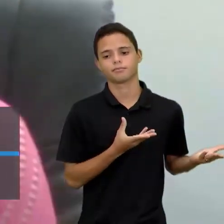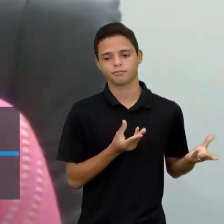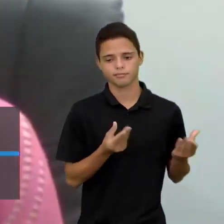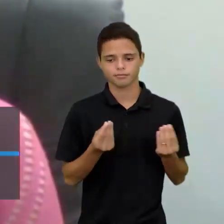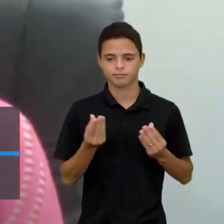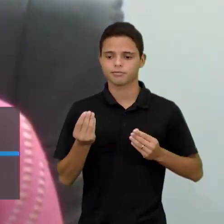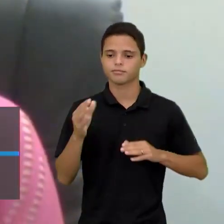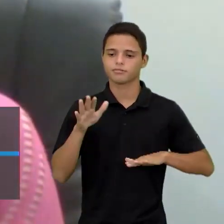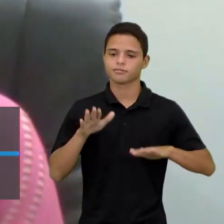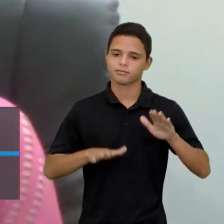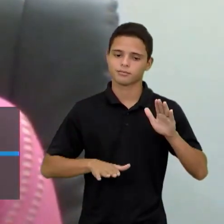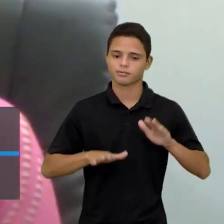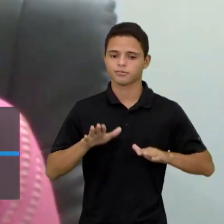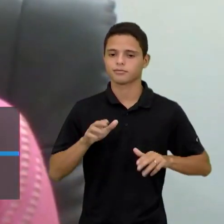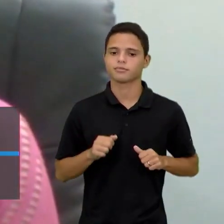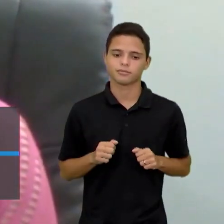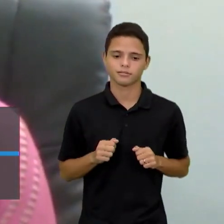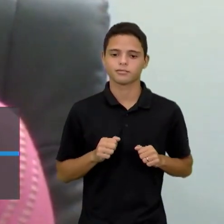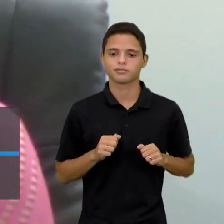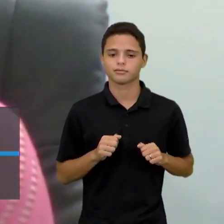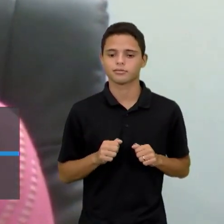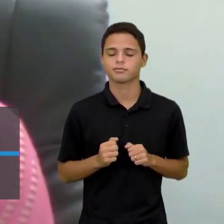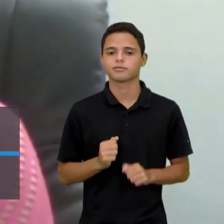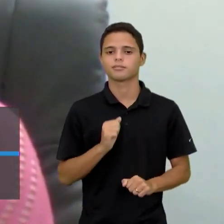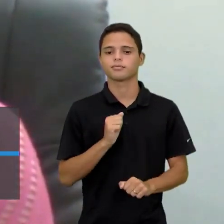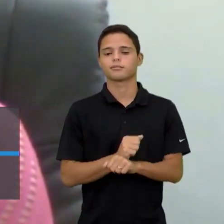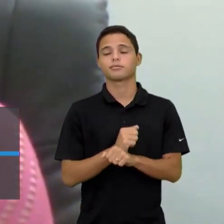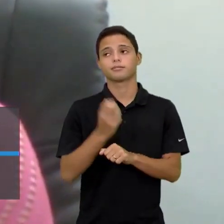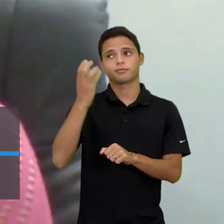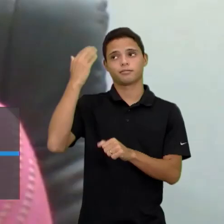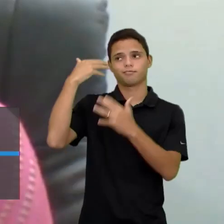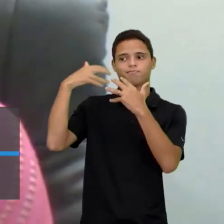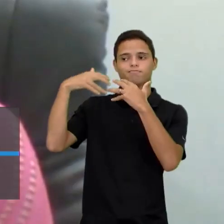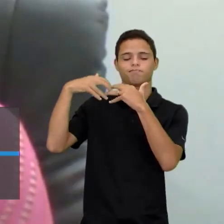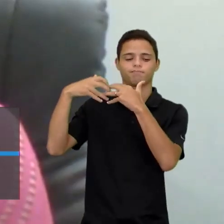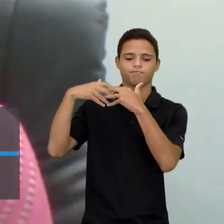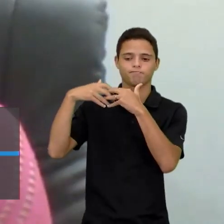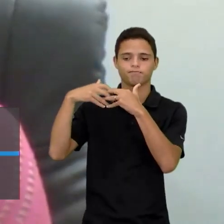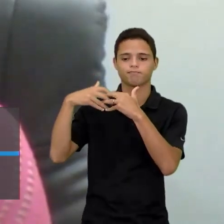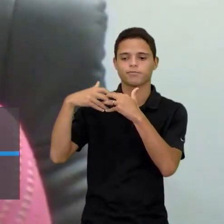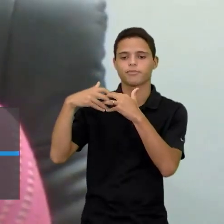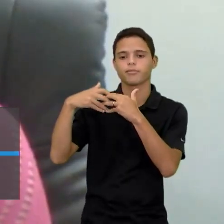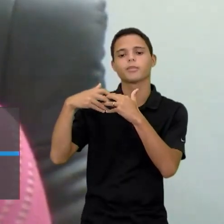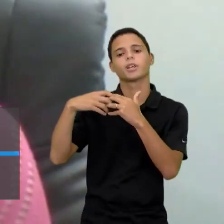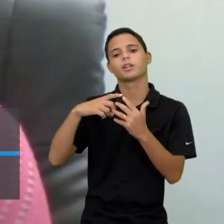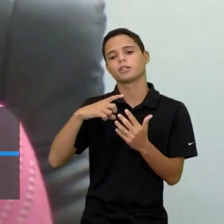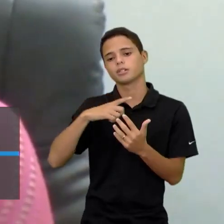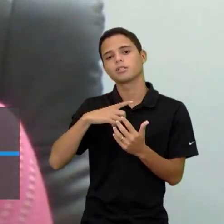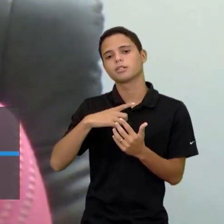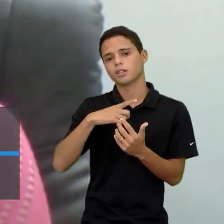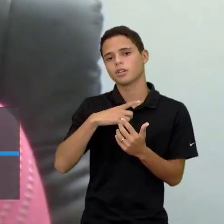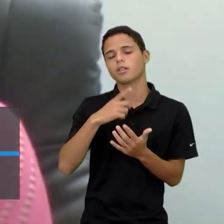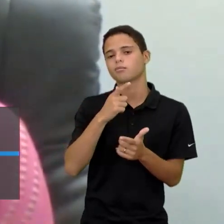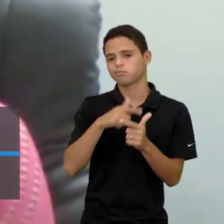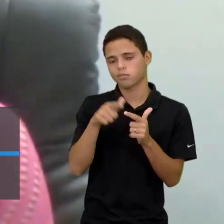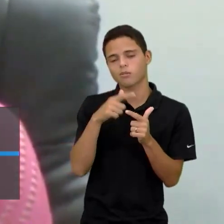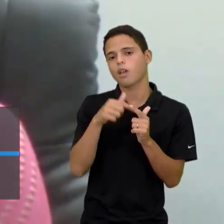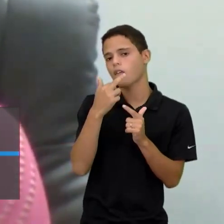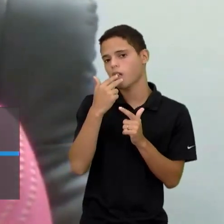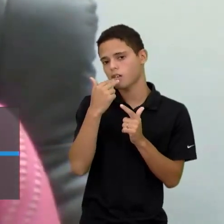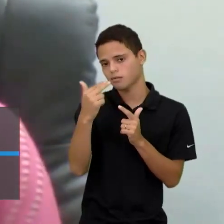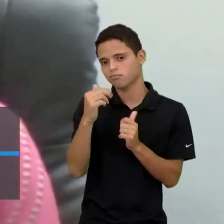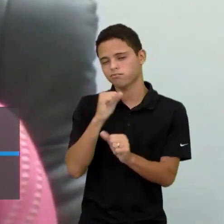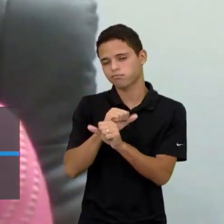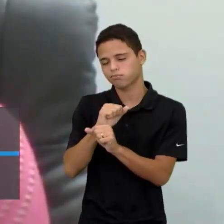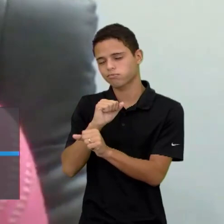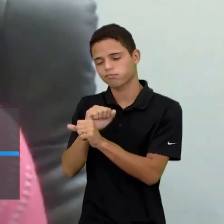das vezes, Alzira, a paralisia cerebral, ela vem com comprometimento da fala. Por isso que mais para